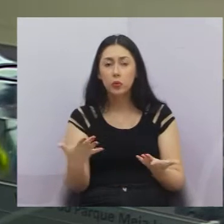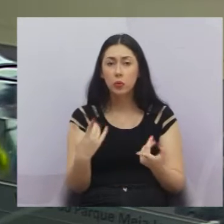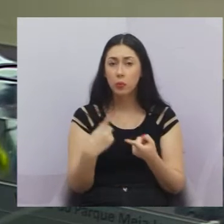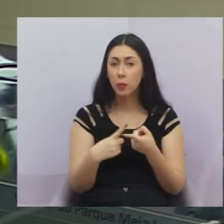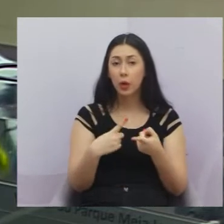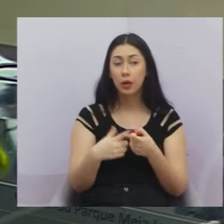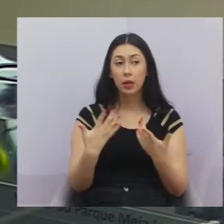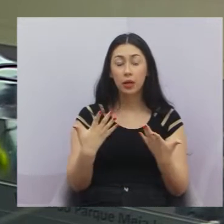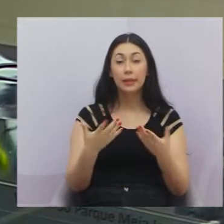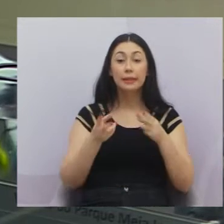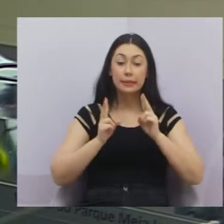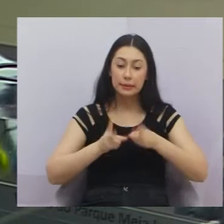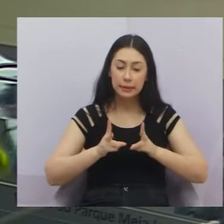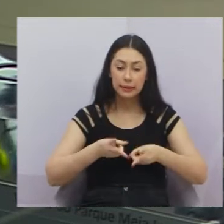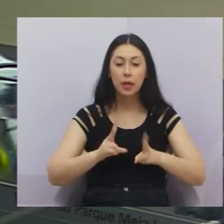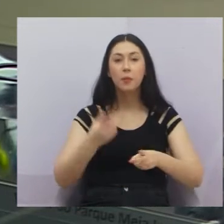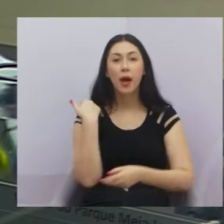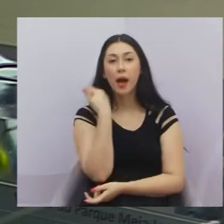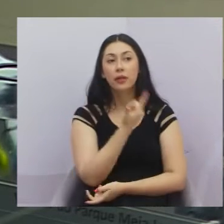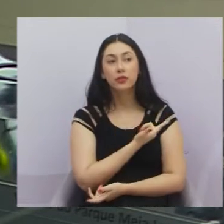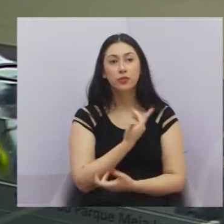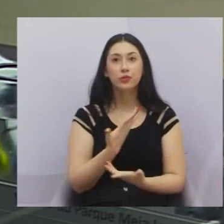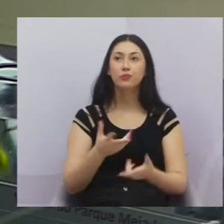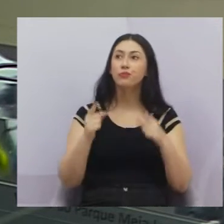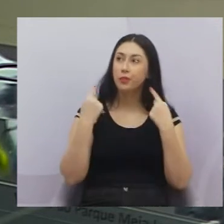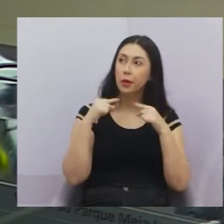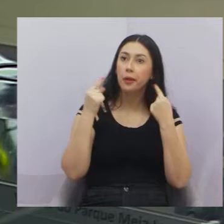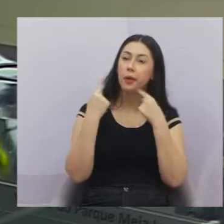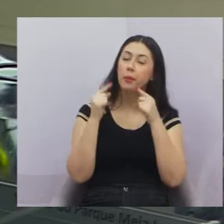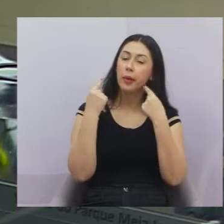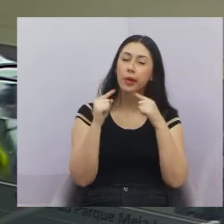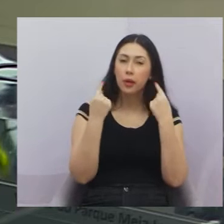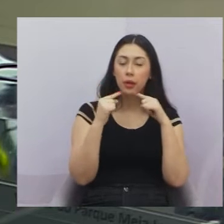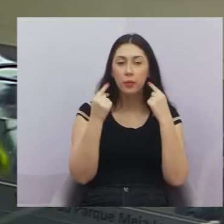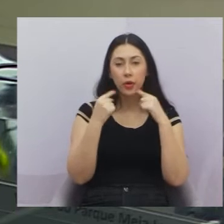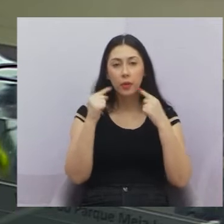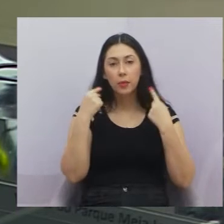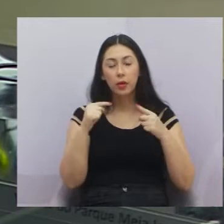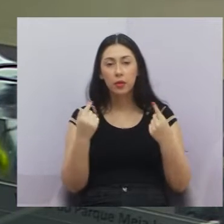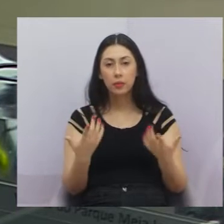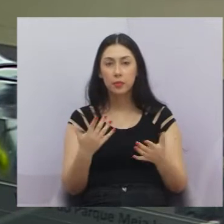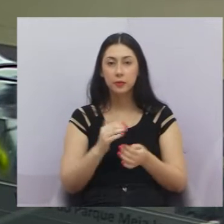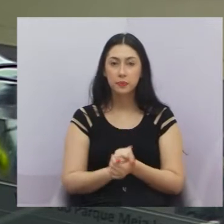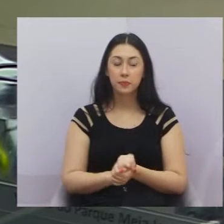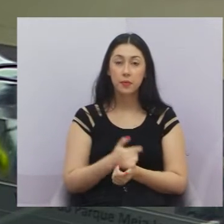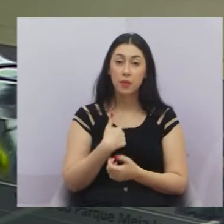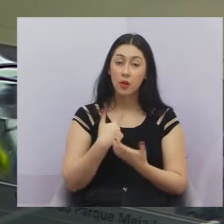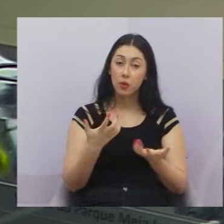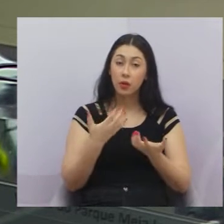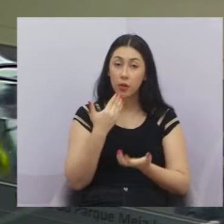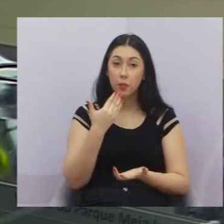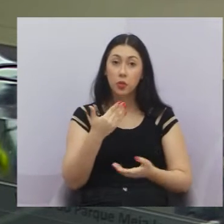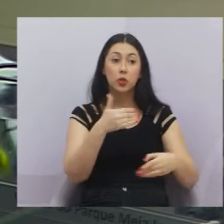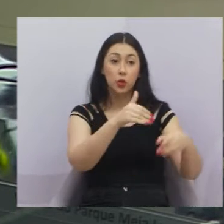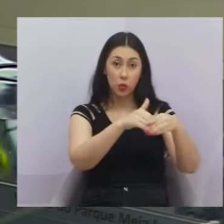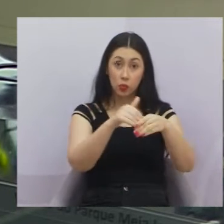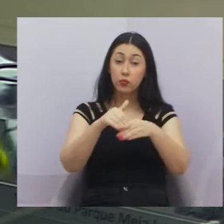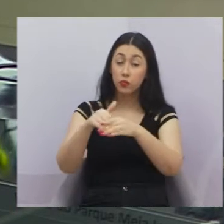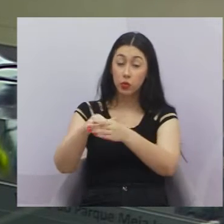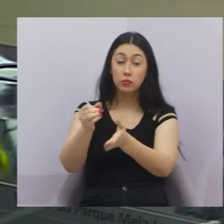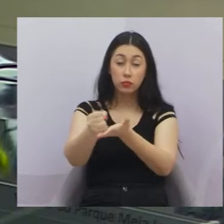para todas as vezes a gente sentir essa reclamação. O morador esteve no meu gabinete. Então, eu gostaria de pedir o voto